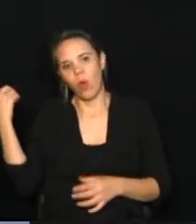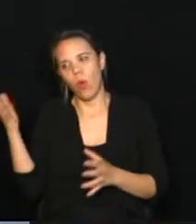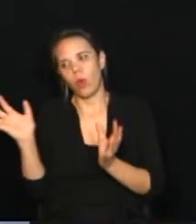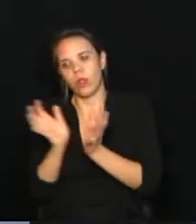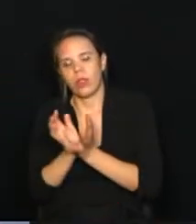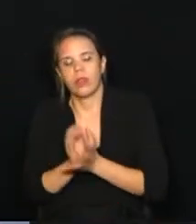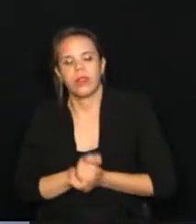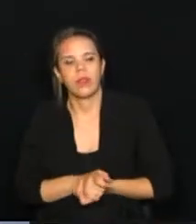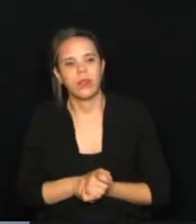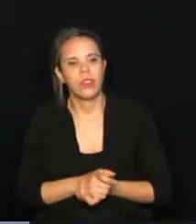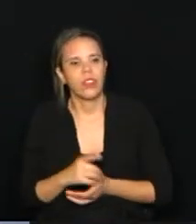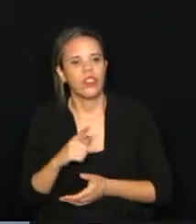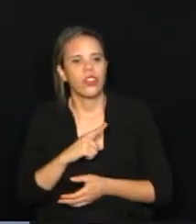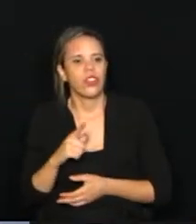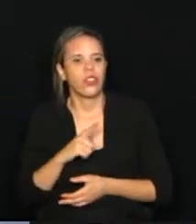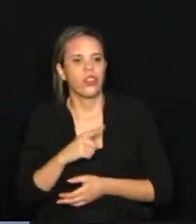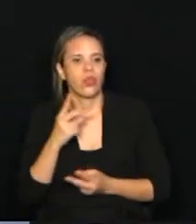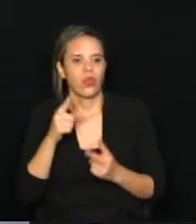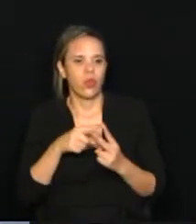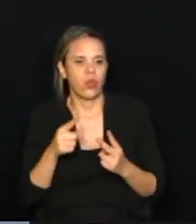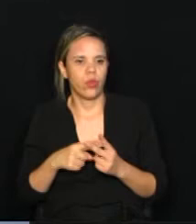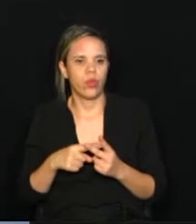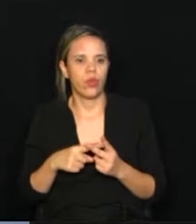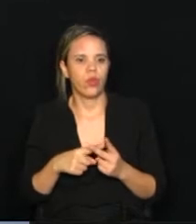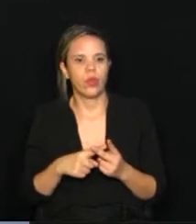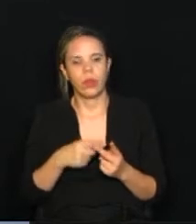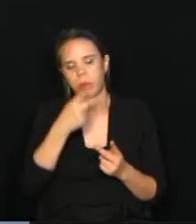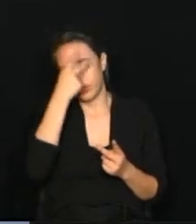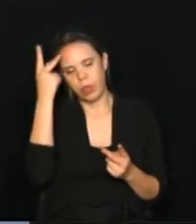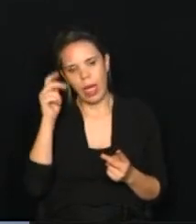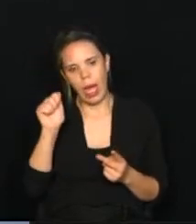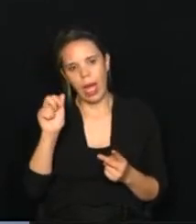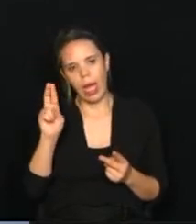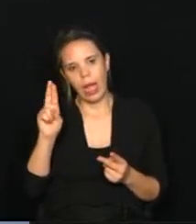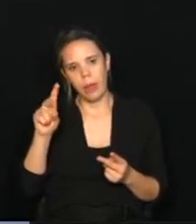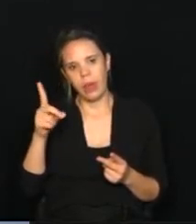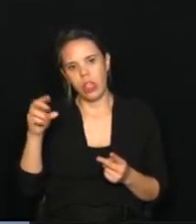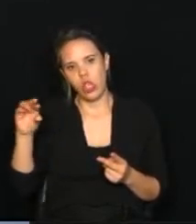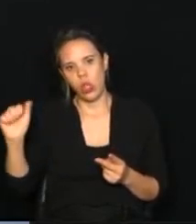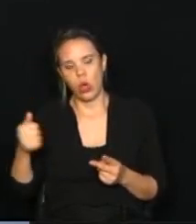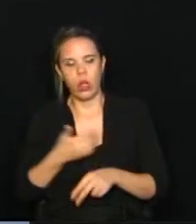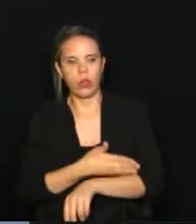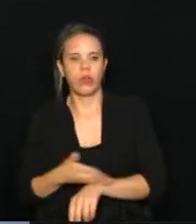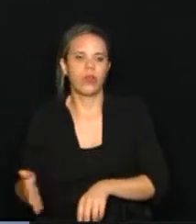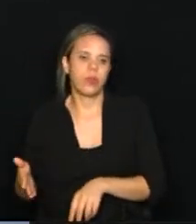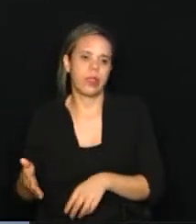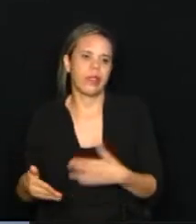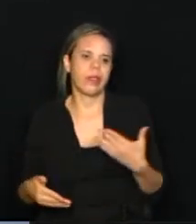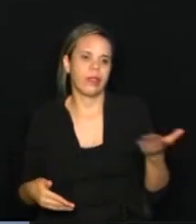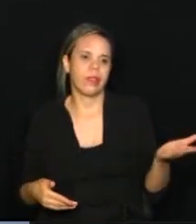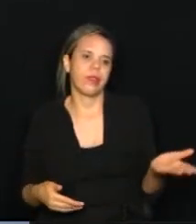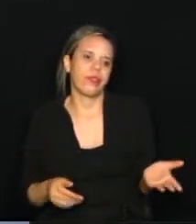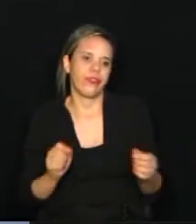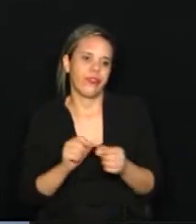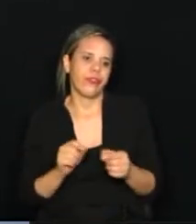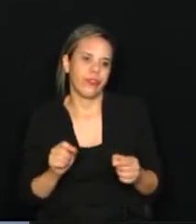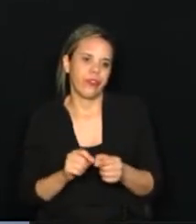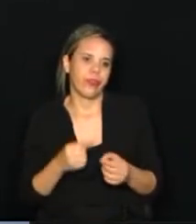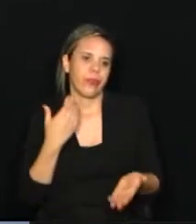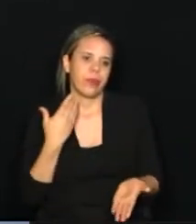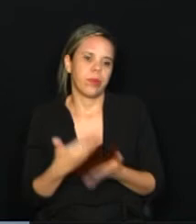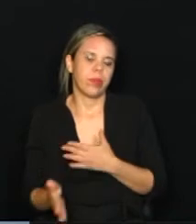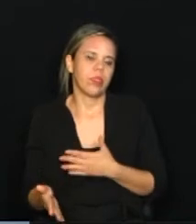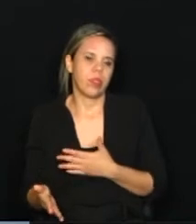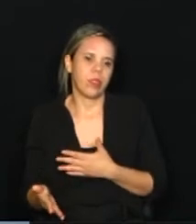equipe que tinha 2 armadoras, né? E aí eu acabei sendo lateral e acostumei, né? Uhum. E aí acabei que eu perdi um